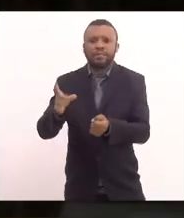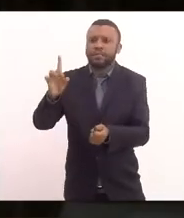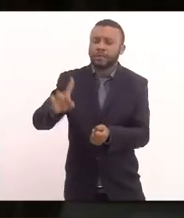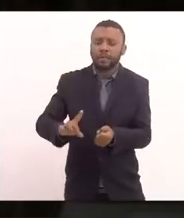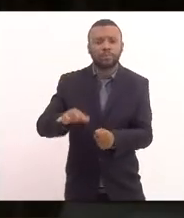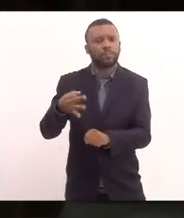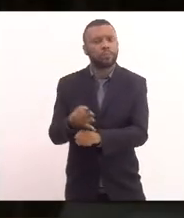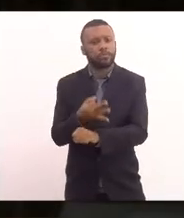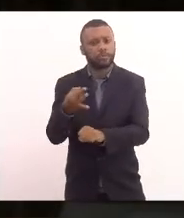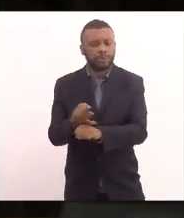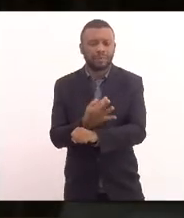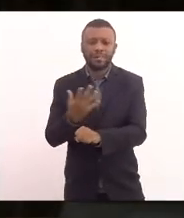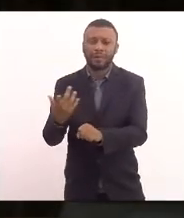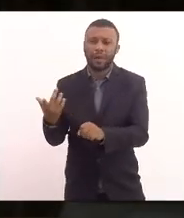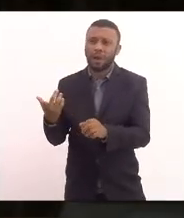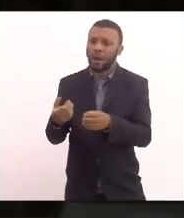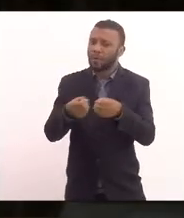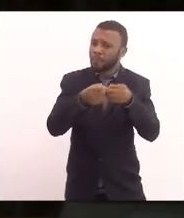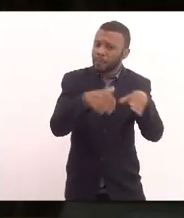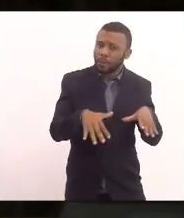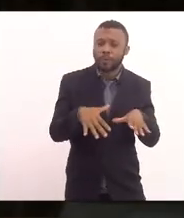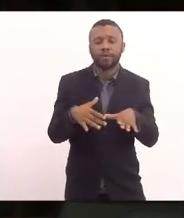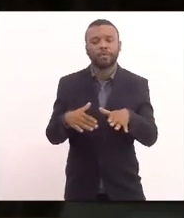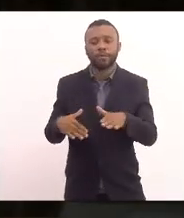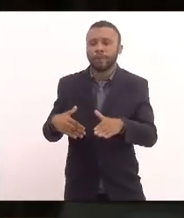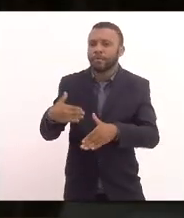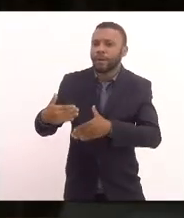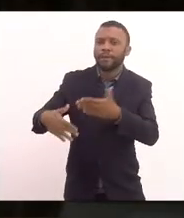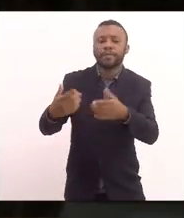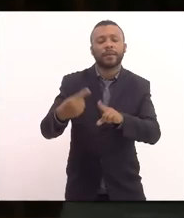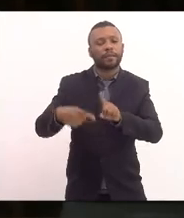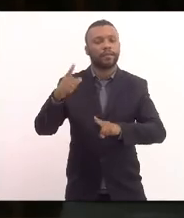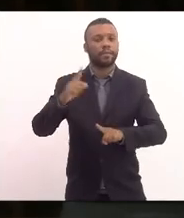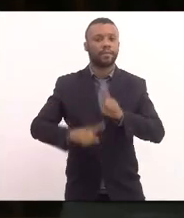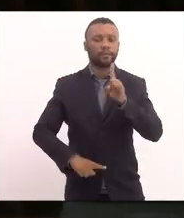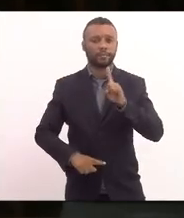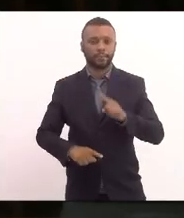resistir aos retrocessos e avançar nas transformações.